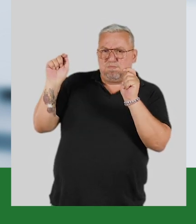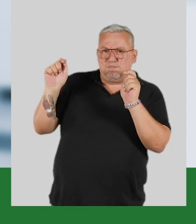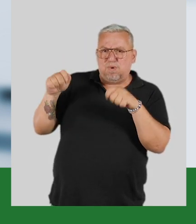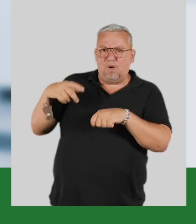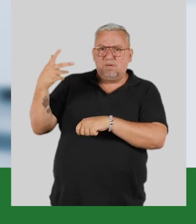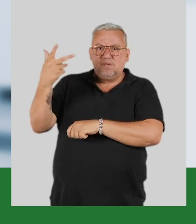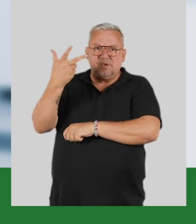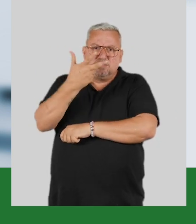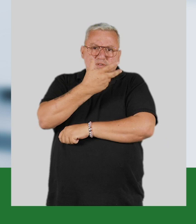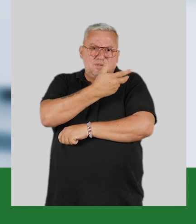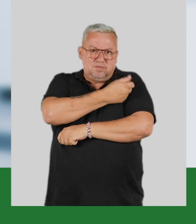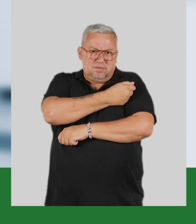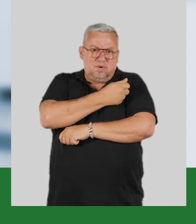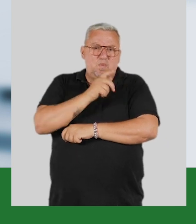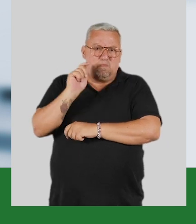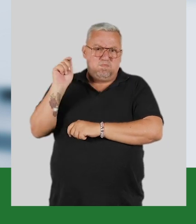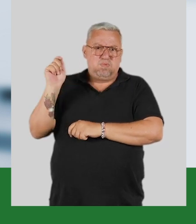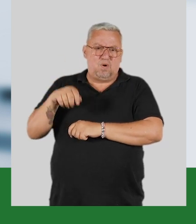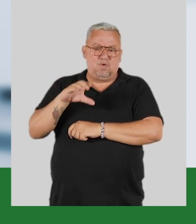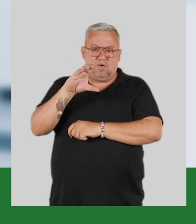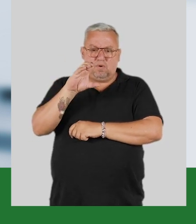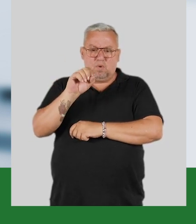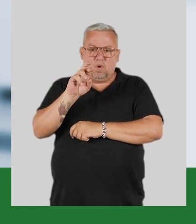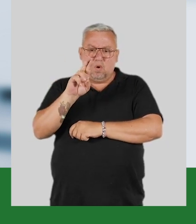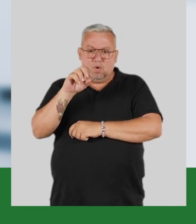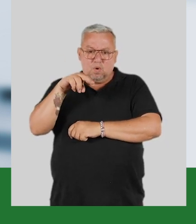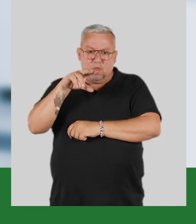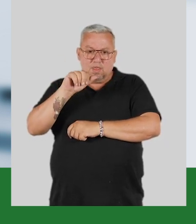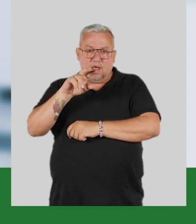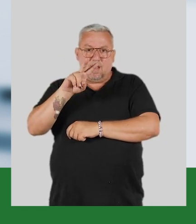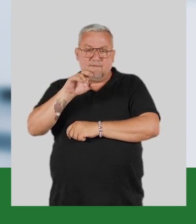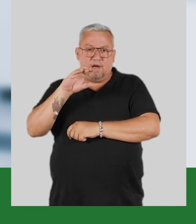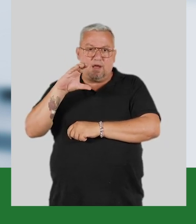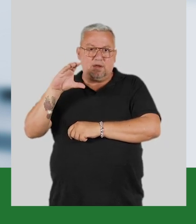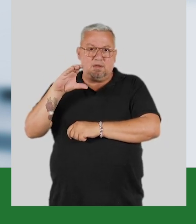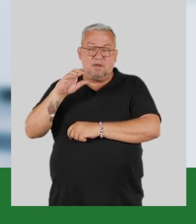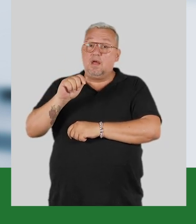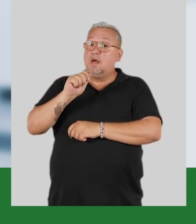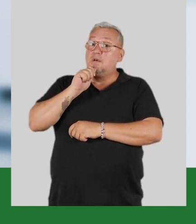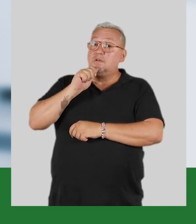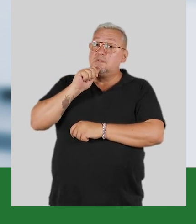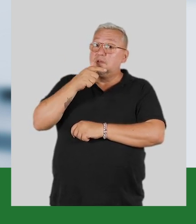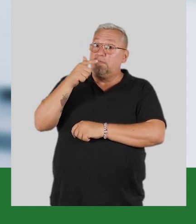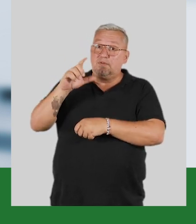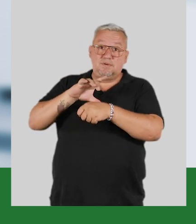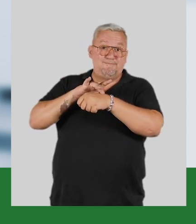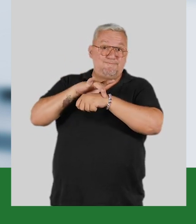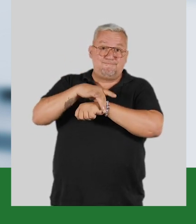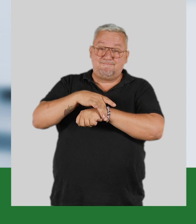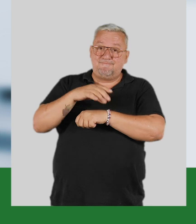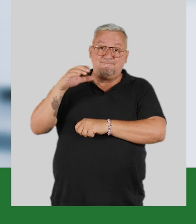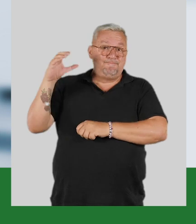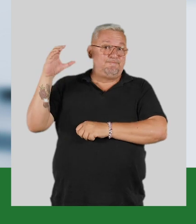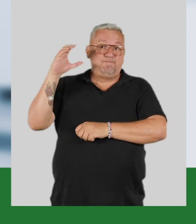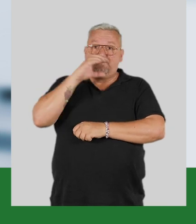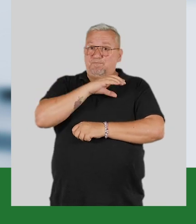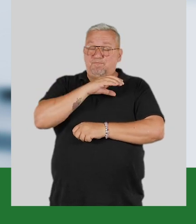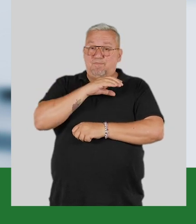podem receber a Coronavac? Vale lembrar que não foi testado nem segurança nem